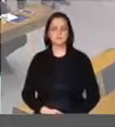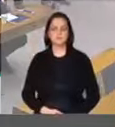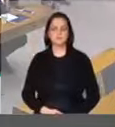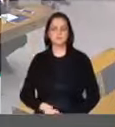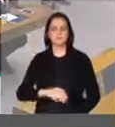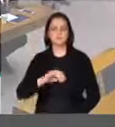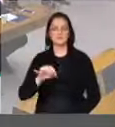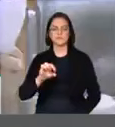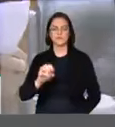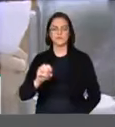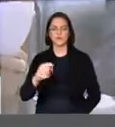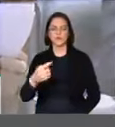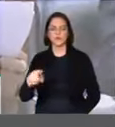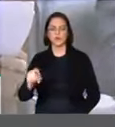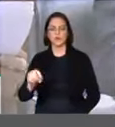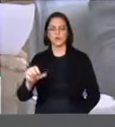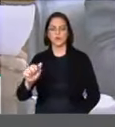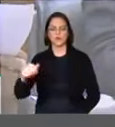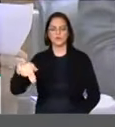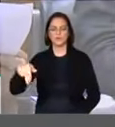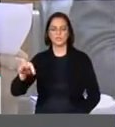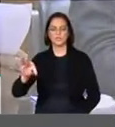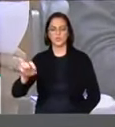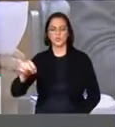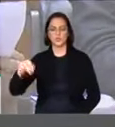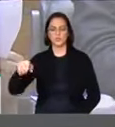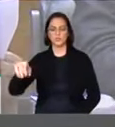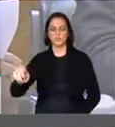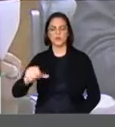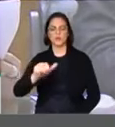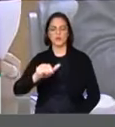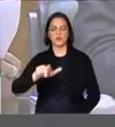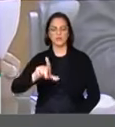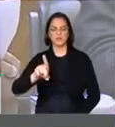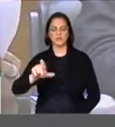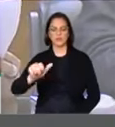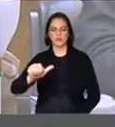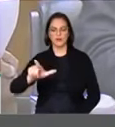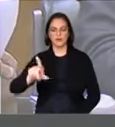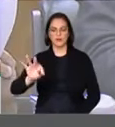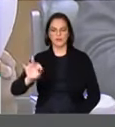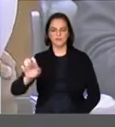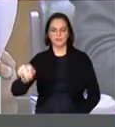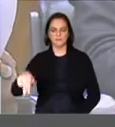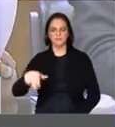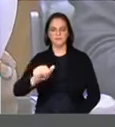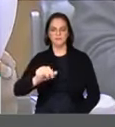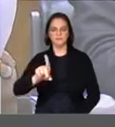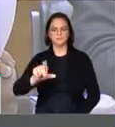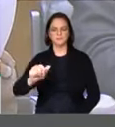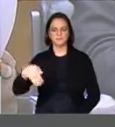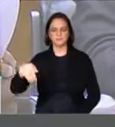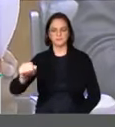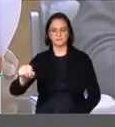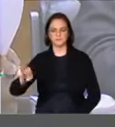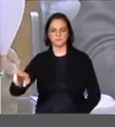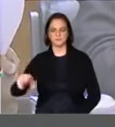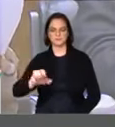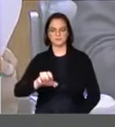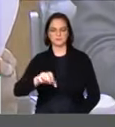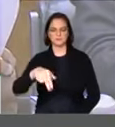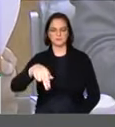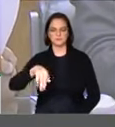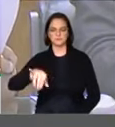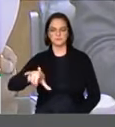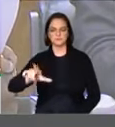homenageamos João Antônio Mascarenha, Adalto Bellarmino, Adamor Guedes, Renildo José dos